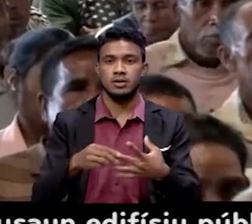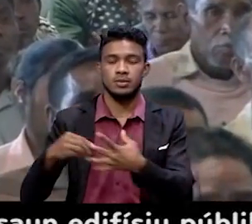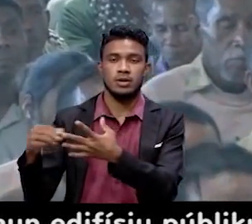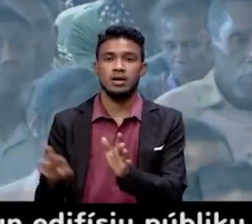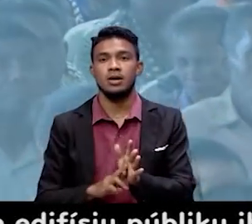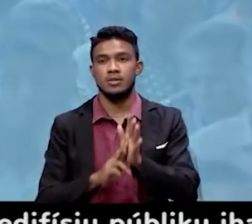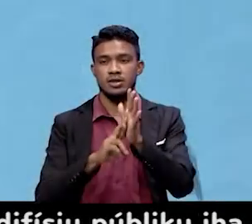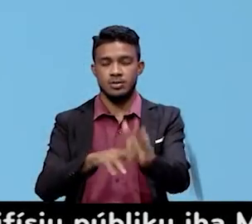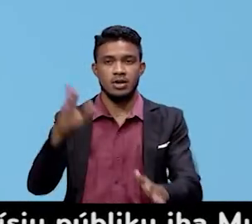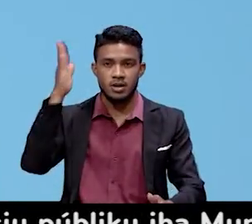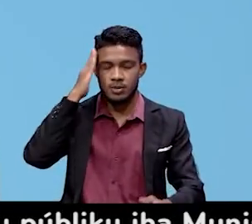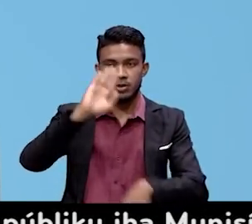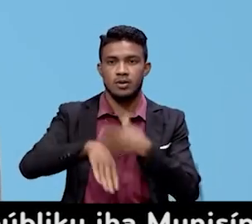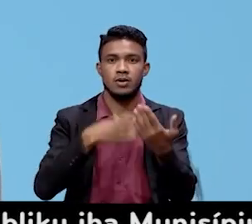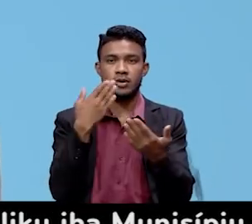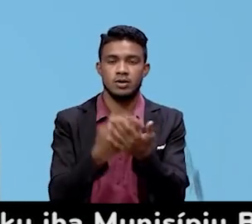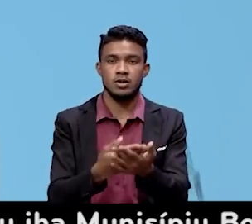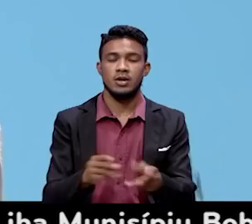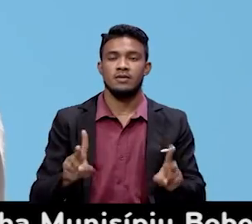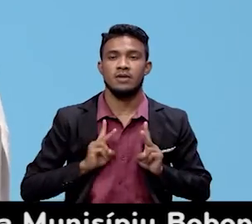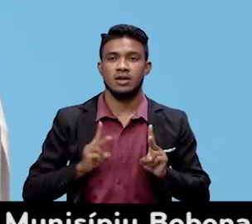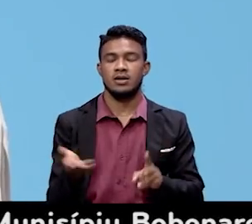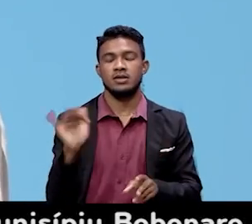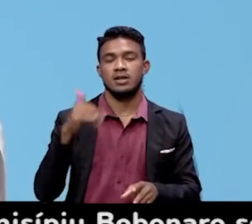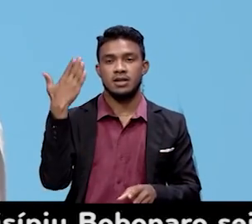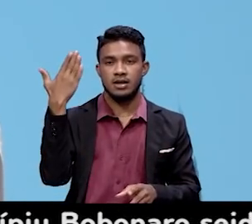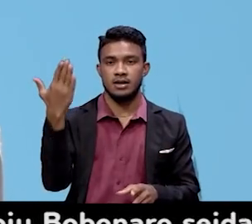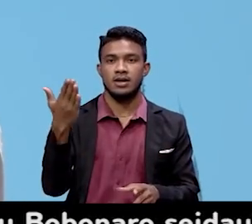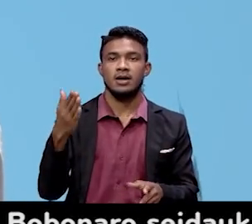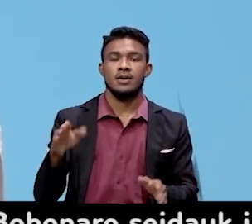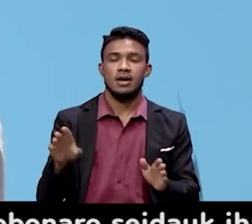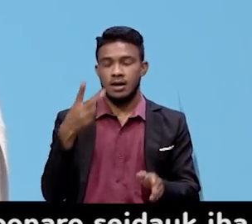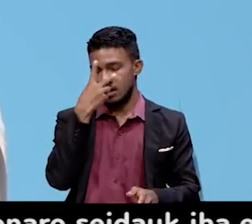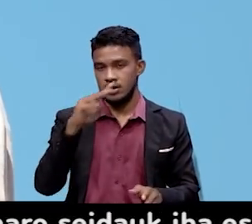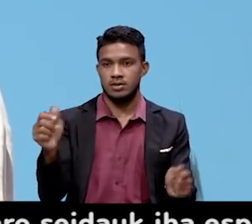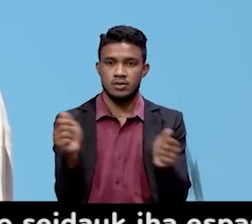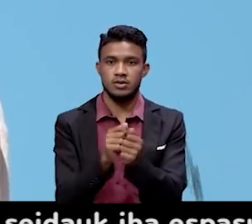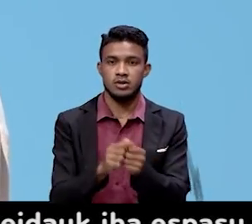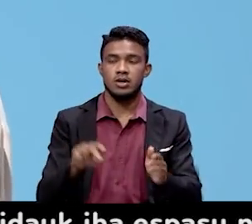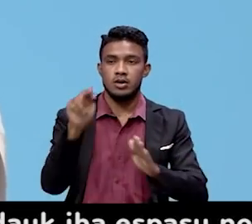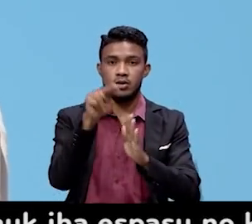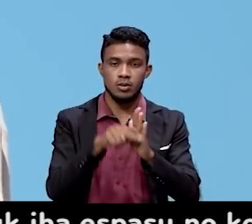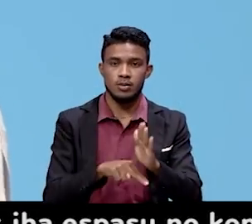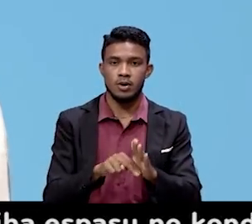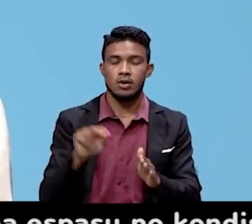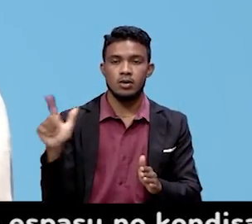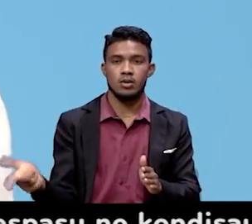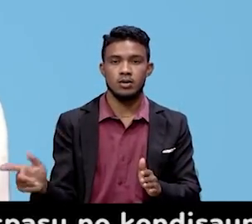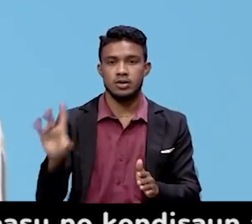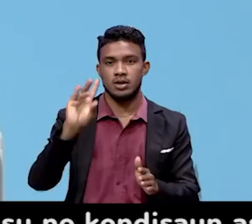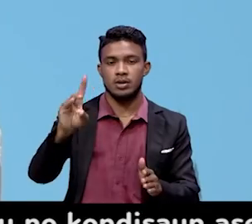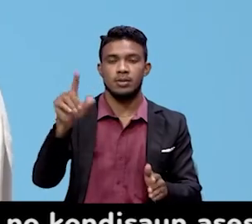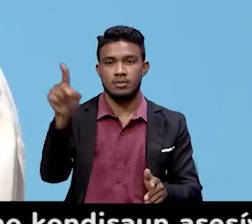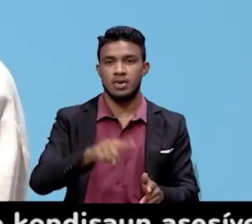para interesse roto Combatente Libertação Nacional Nian, baseia para despacho número Ronulresinhito, para PM,